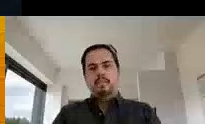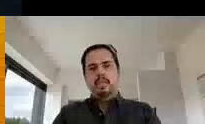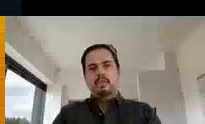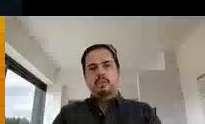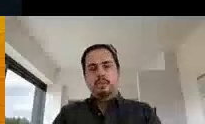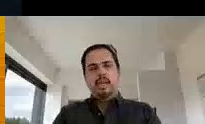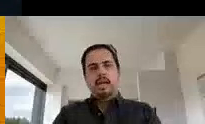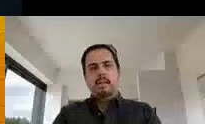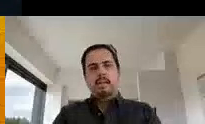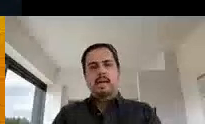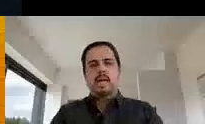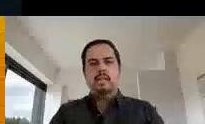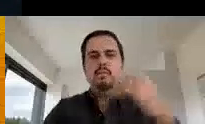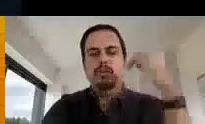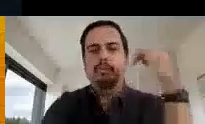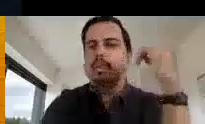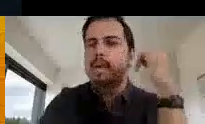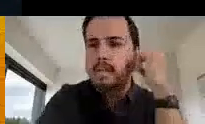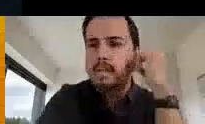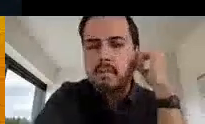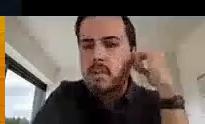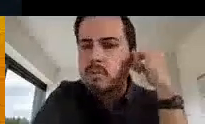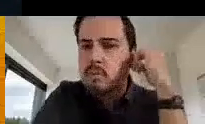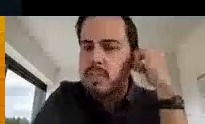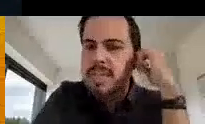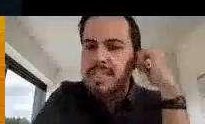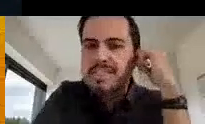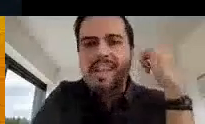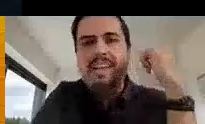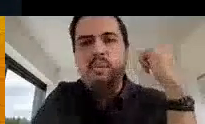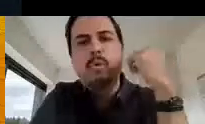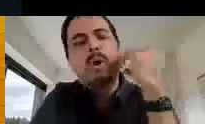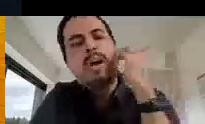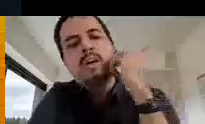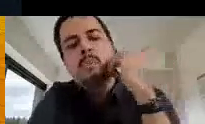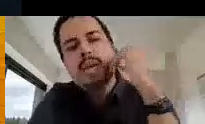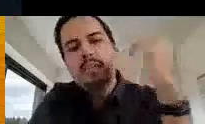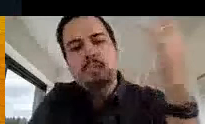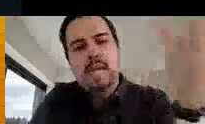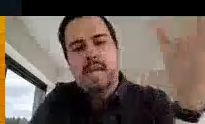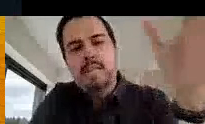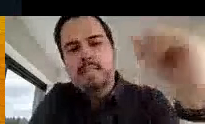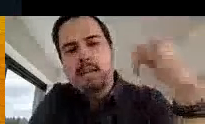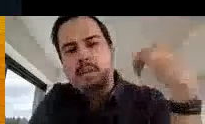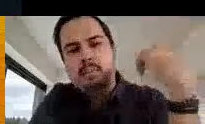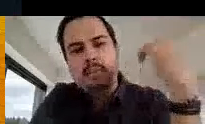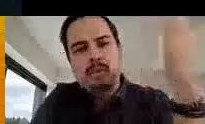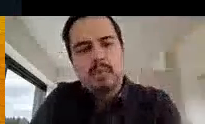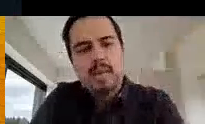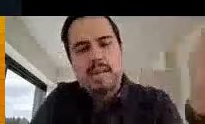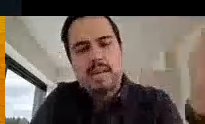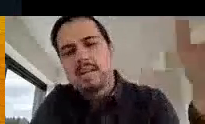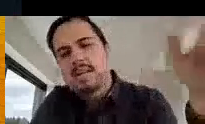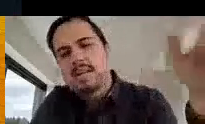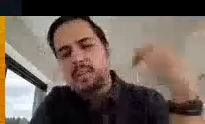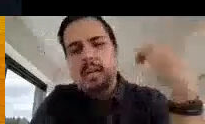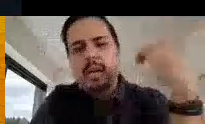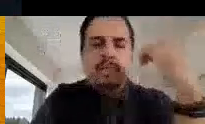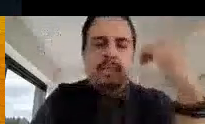uso estratégico da tecnologia aplicada. Quando eu digo aplicada, é muito isso. Não adianta entrar no marketplace, abrir um